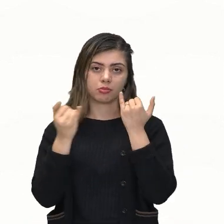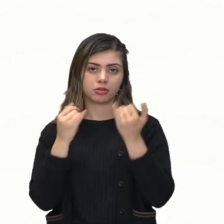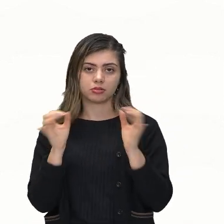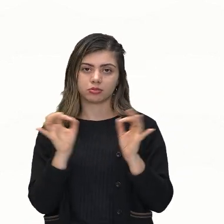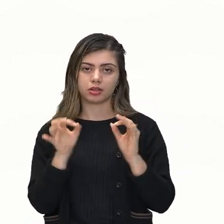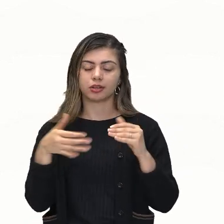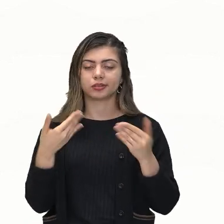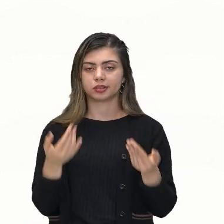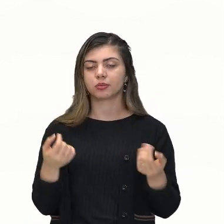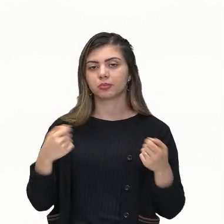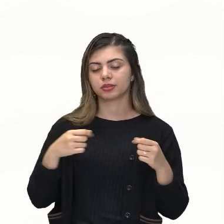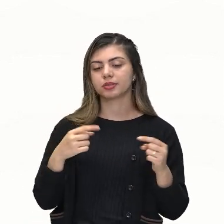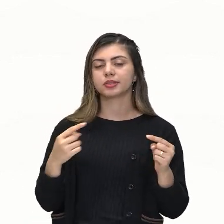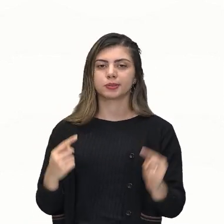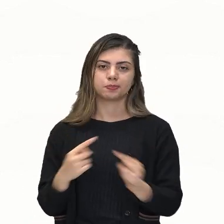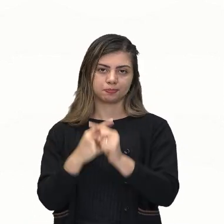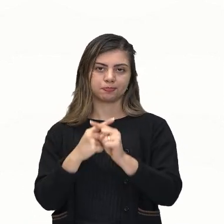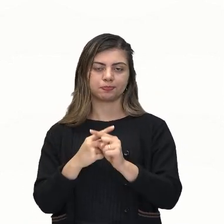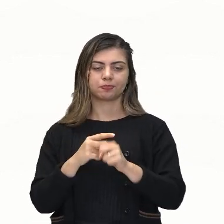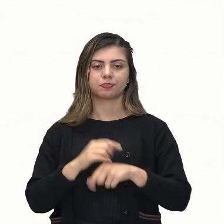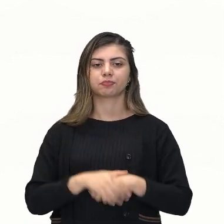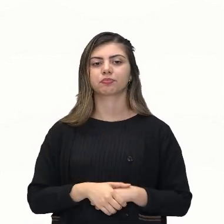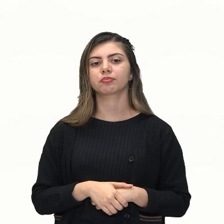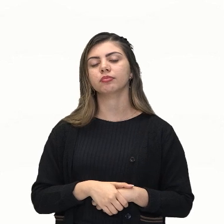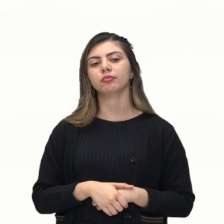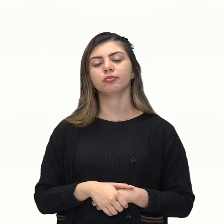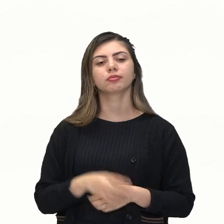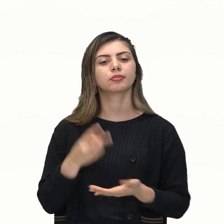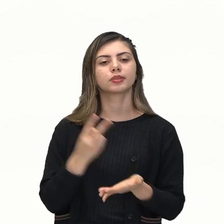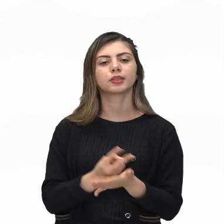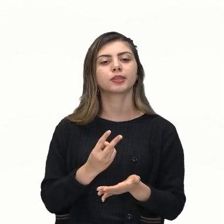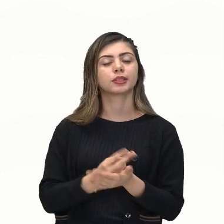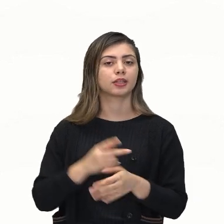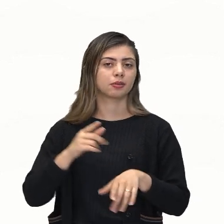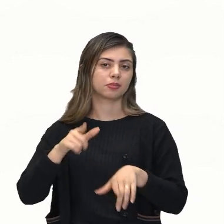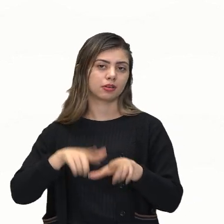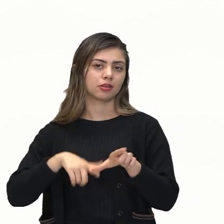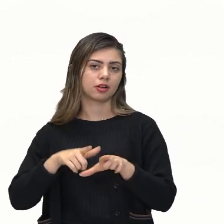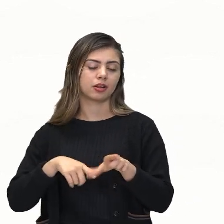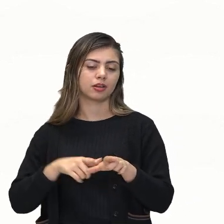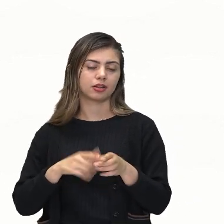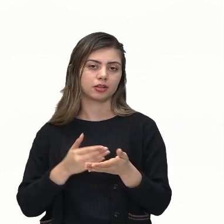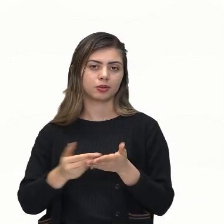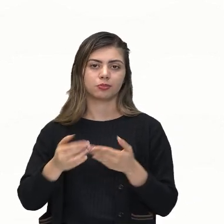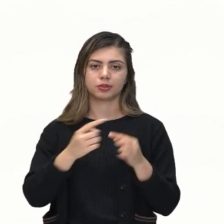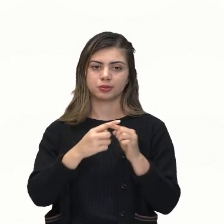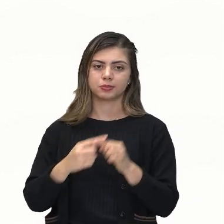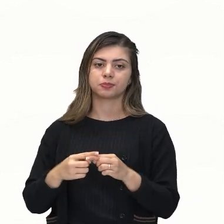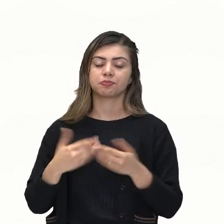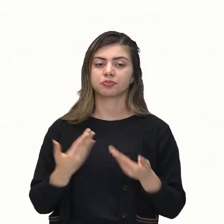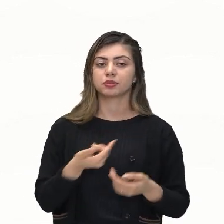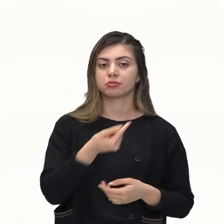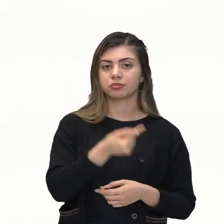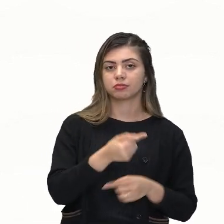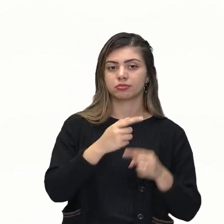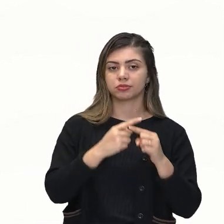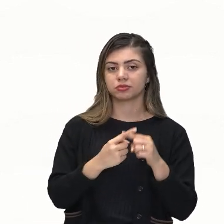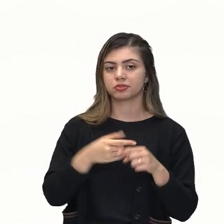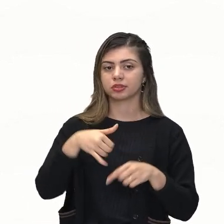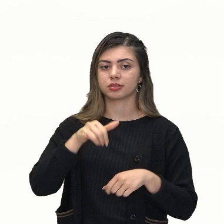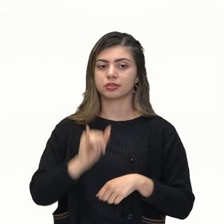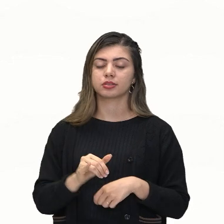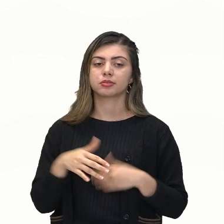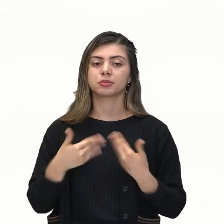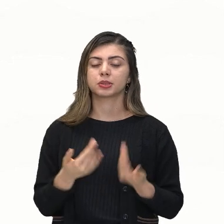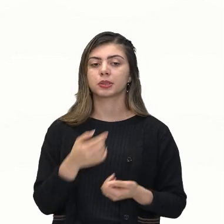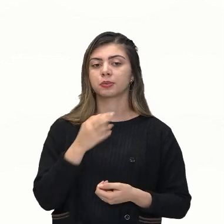de forma direta. Sempre começando pela letra multiplicação, ó. 7 vezes y,